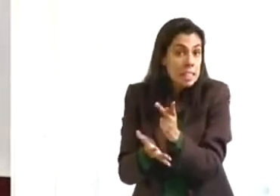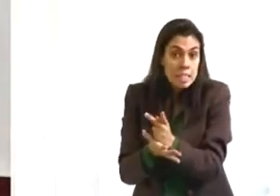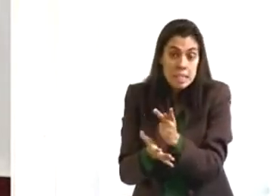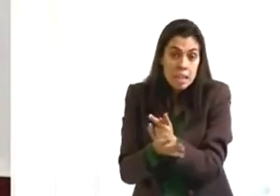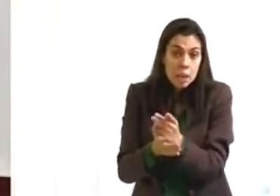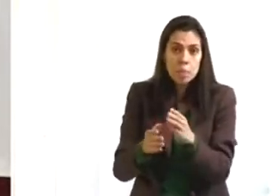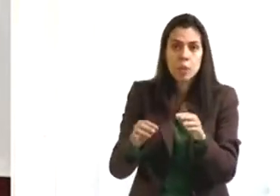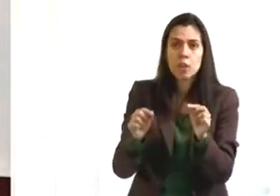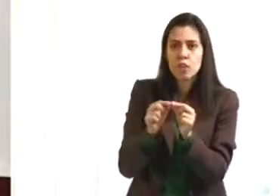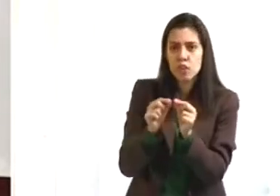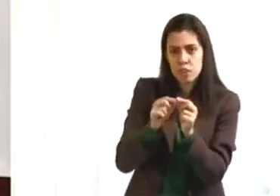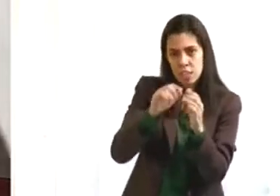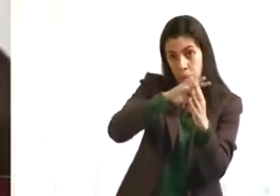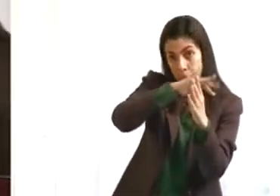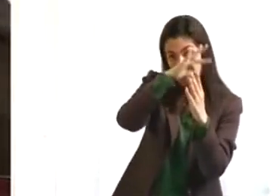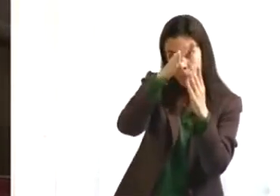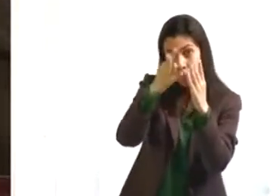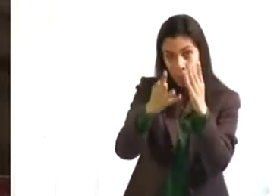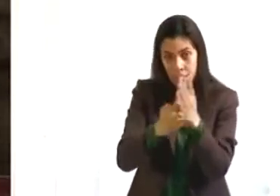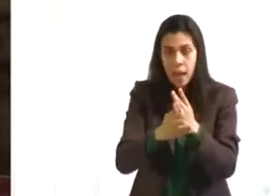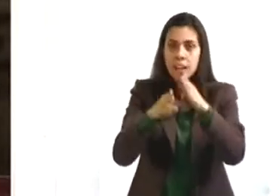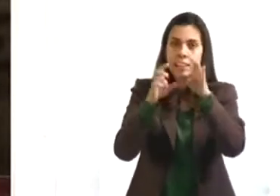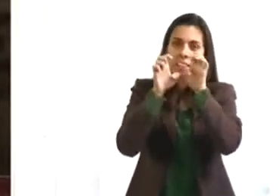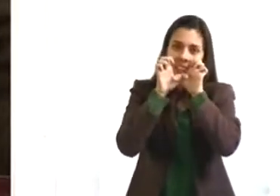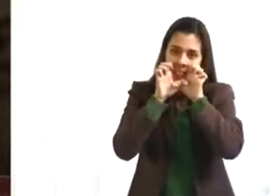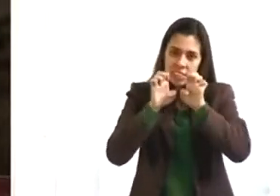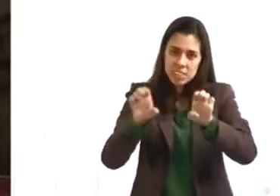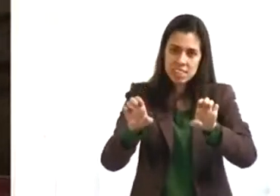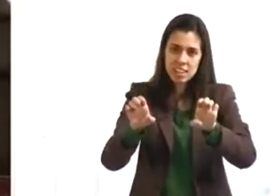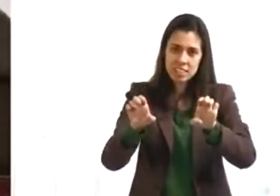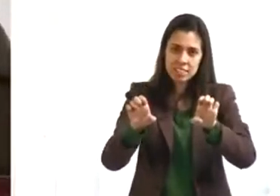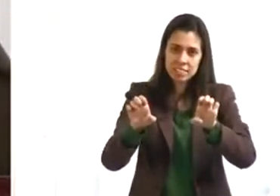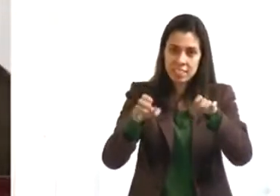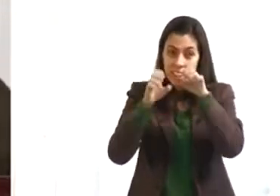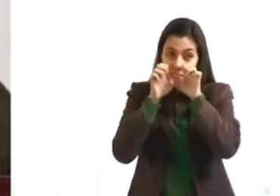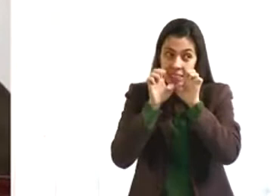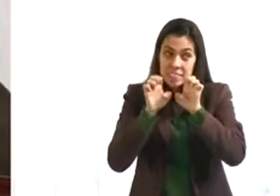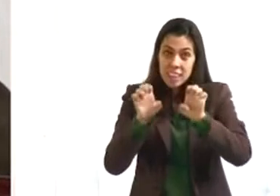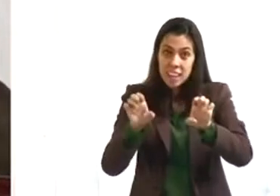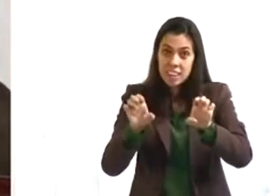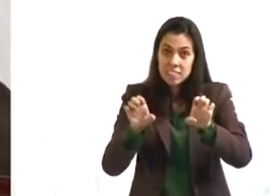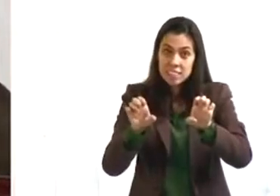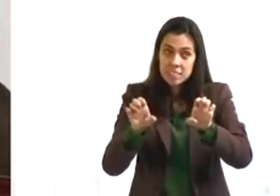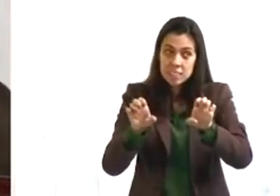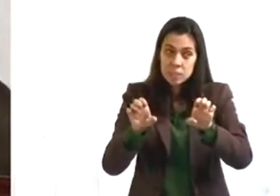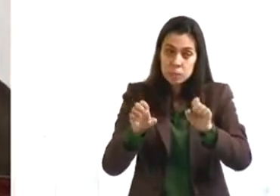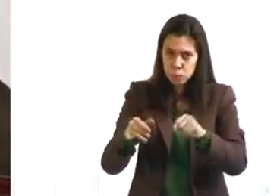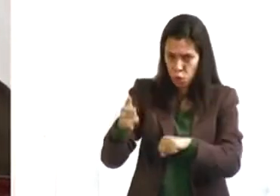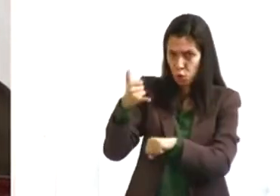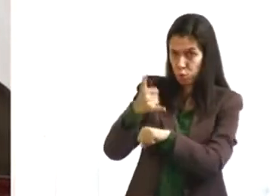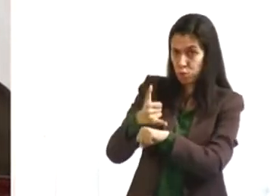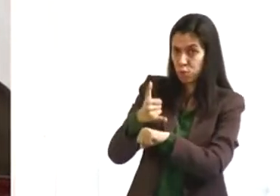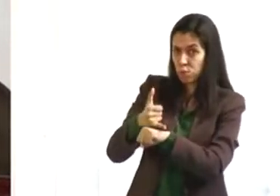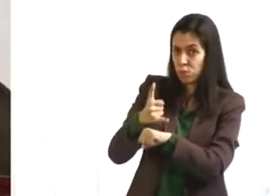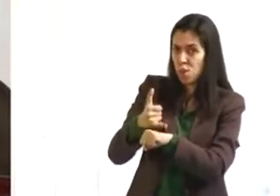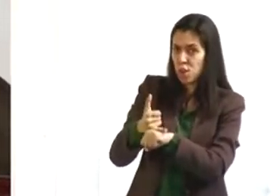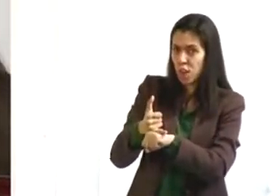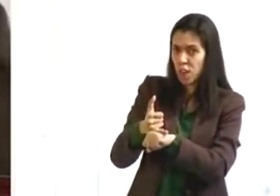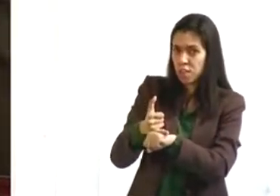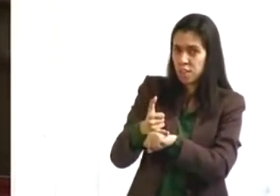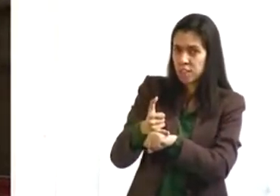ótima oportunidade para a pregação do Evangelho, mas vai incomodar as autoridades. Pedro e João são levados perante